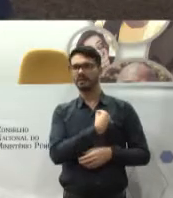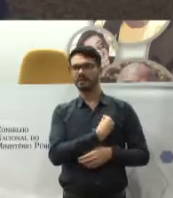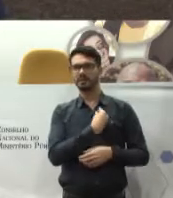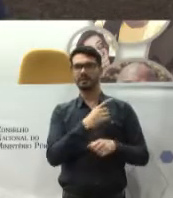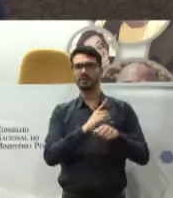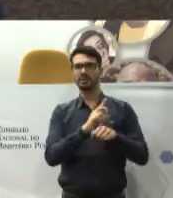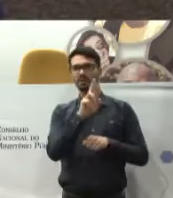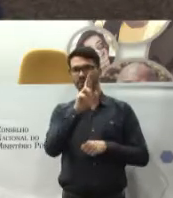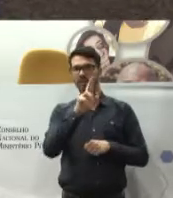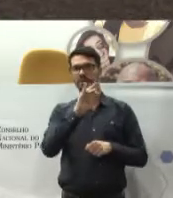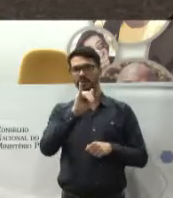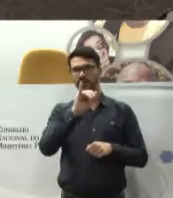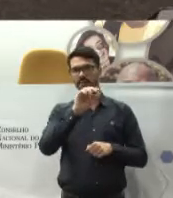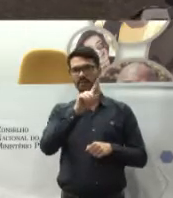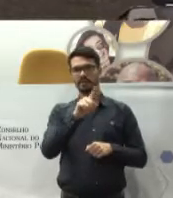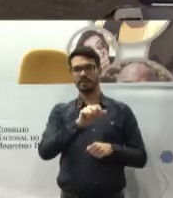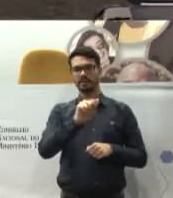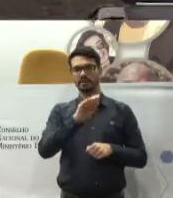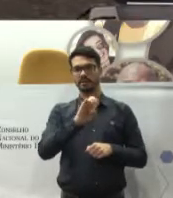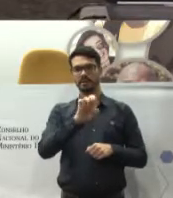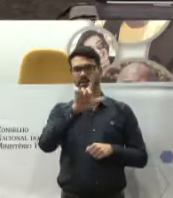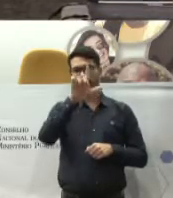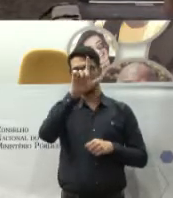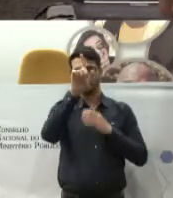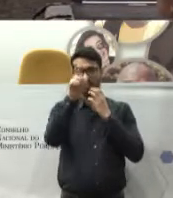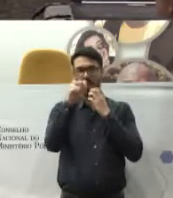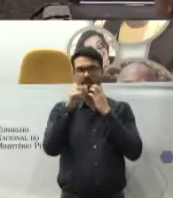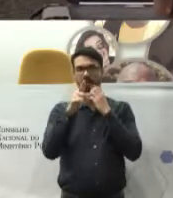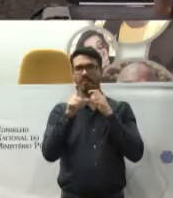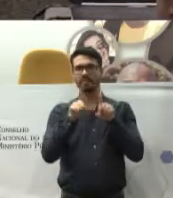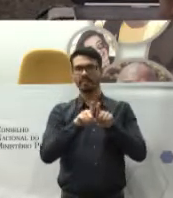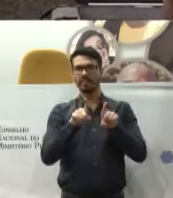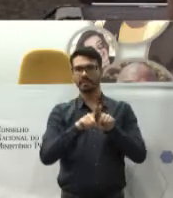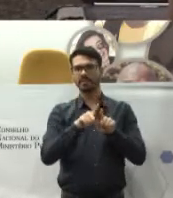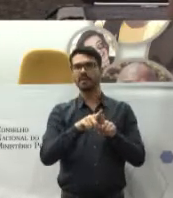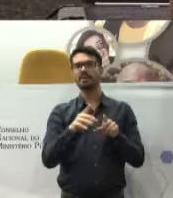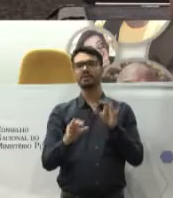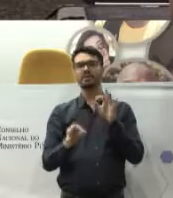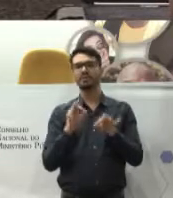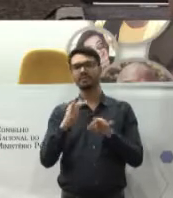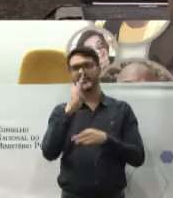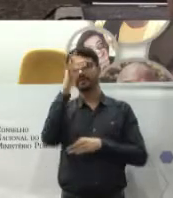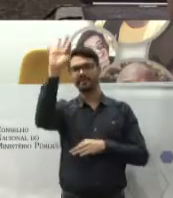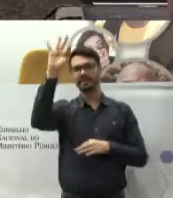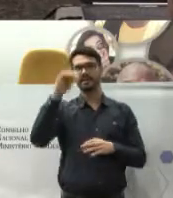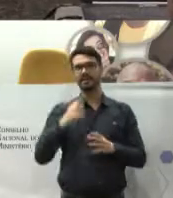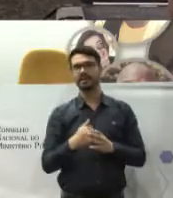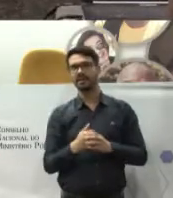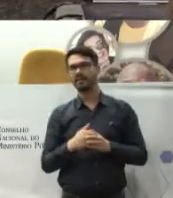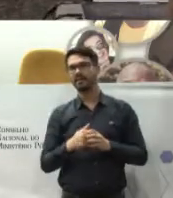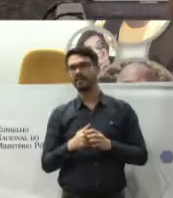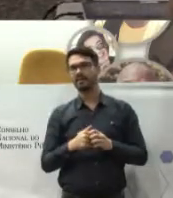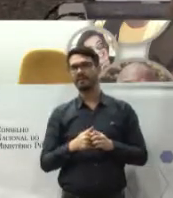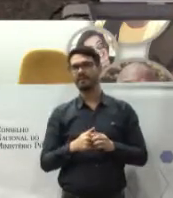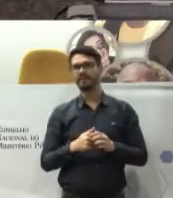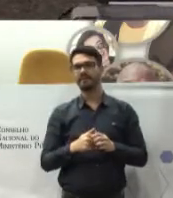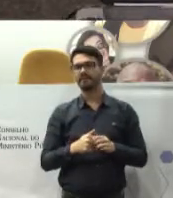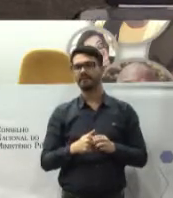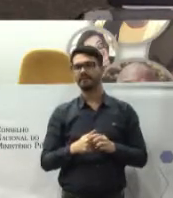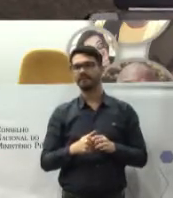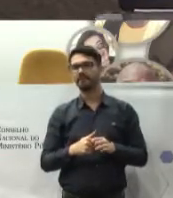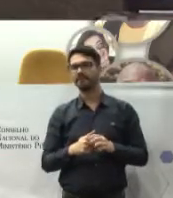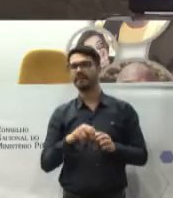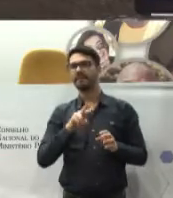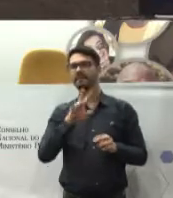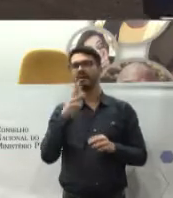doutora Isabel Porto, membro do MP do Ceará, a doutora Cíntia Bruneta, juíza federal, que vai suceder aqui